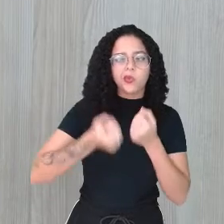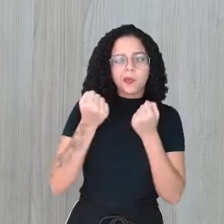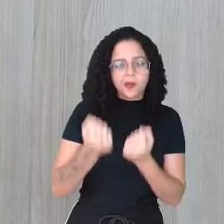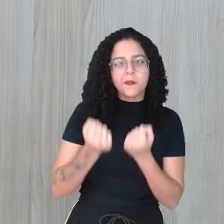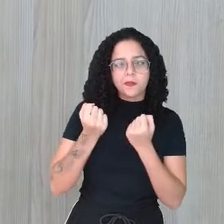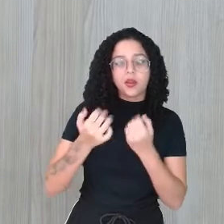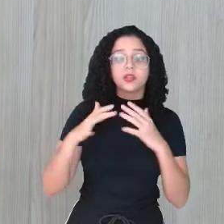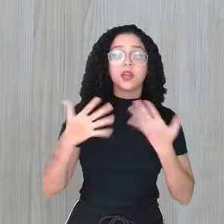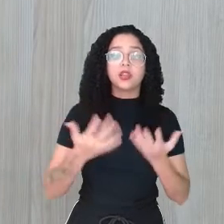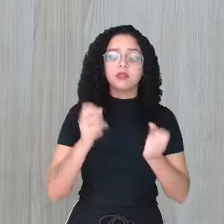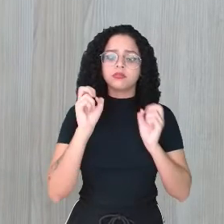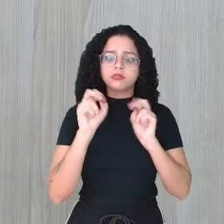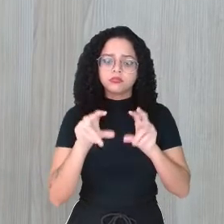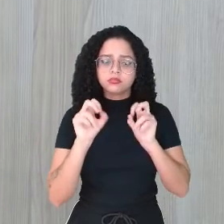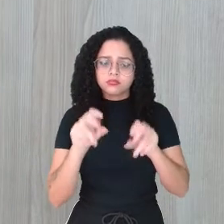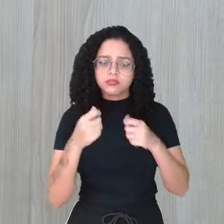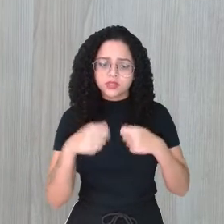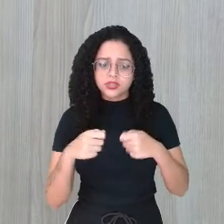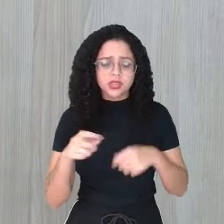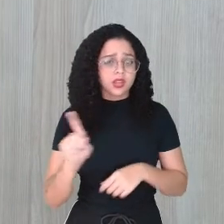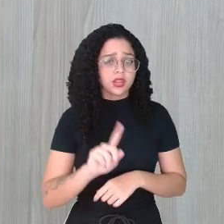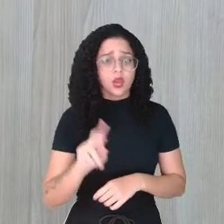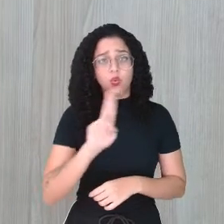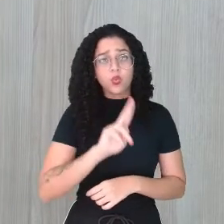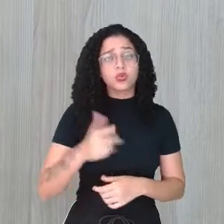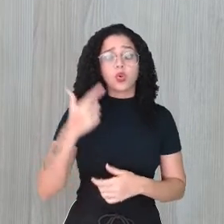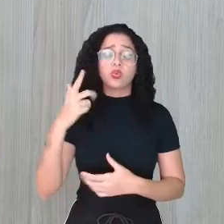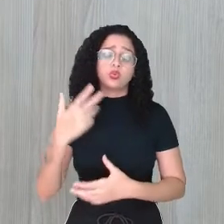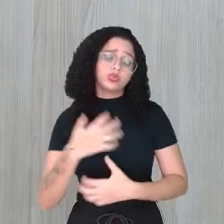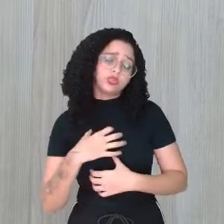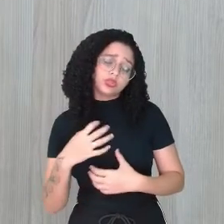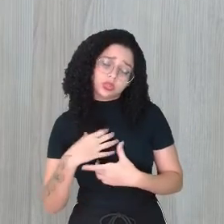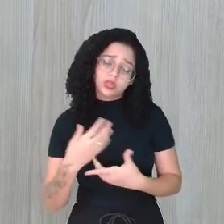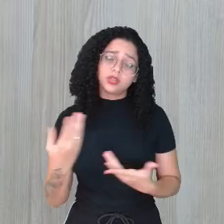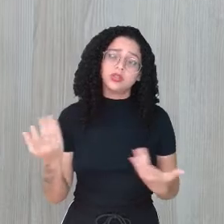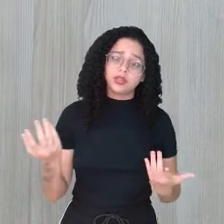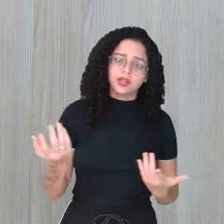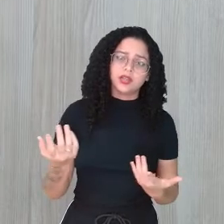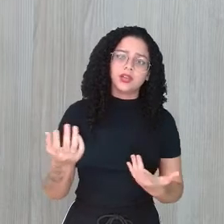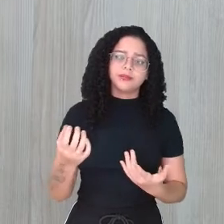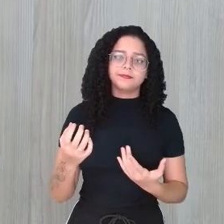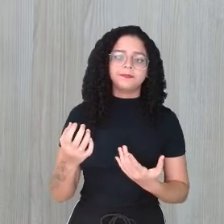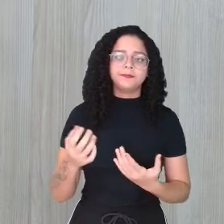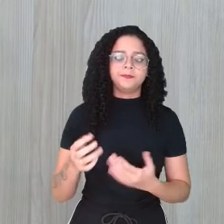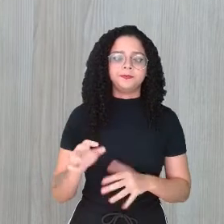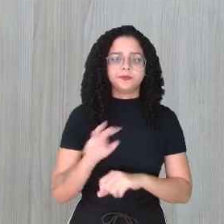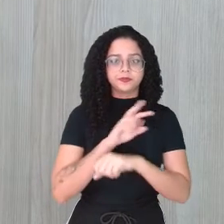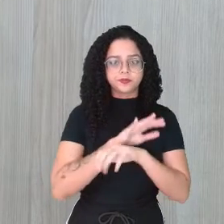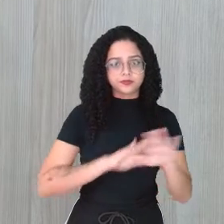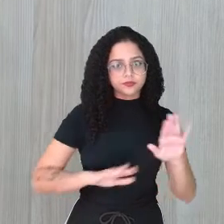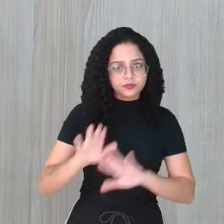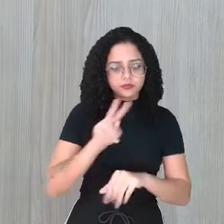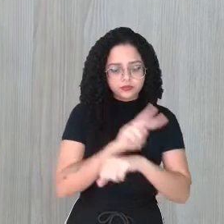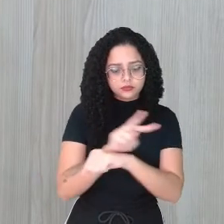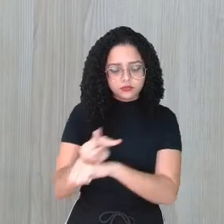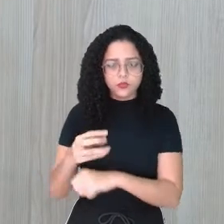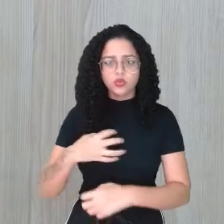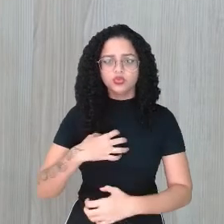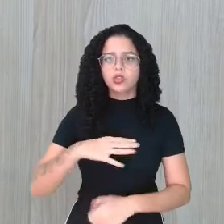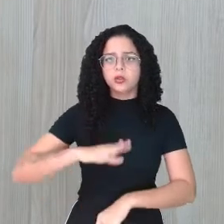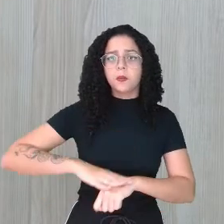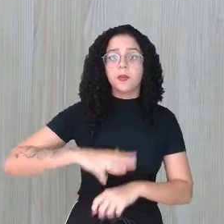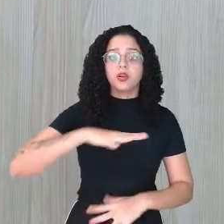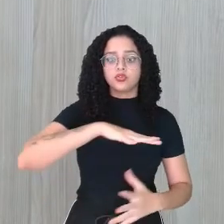usar agrotóxico? Não, existem outras formas, né, de se cultivar de maneira mais sustentável,